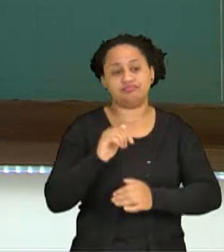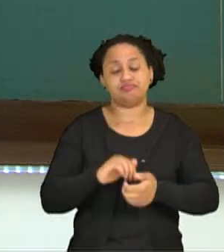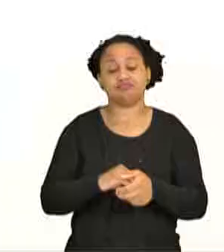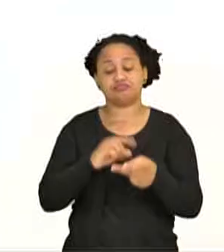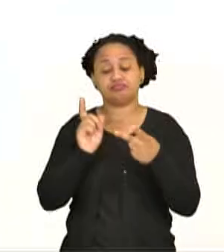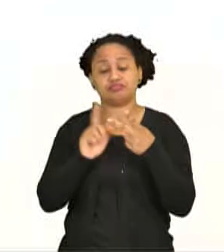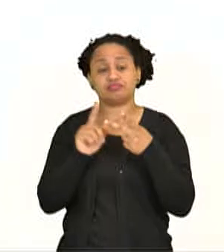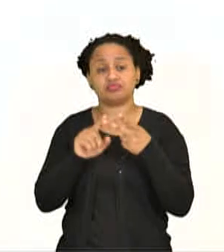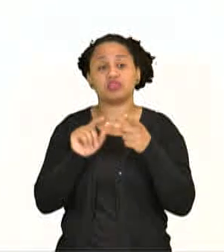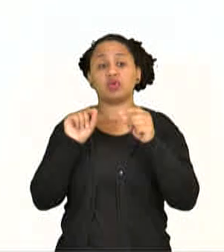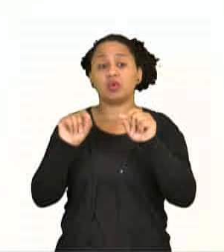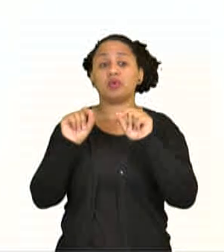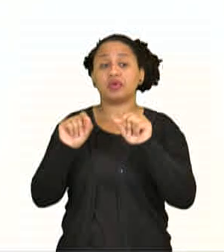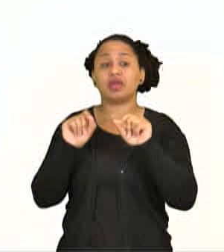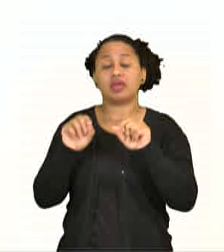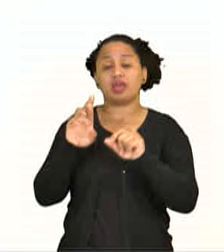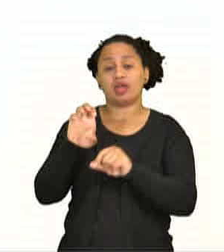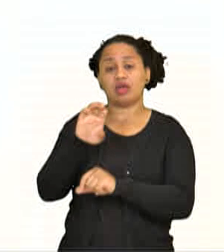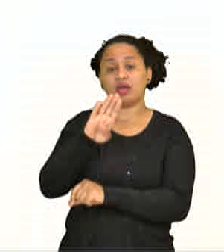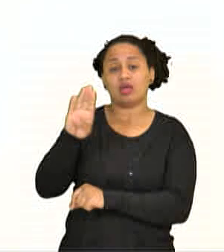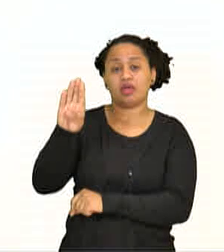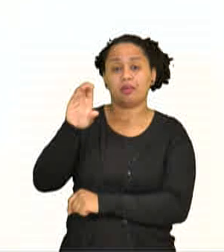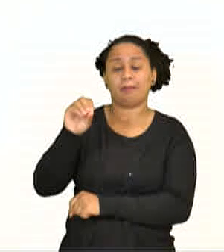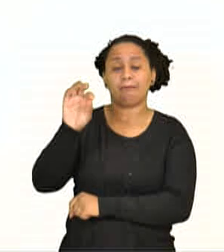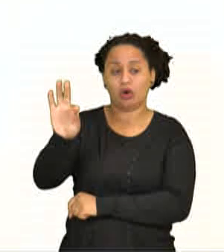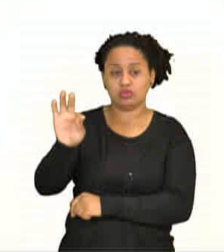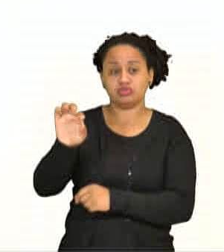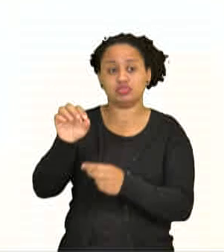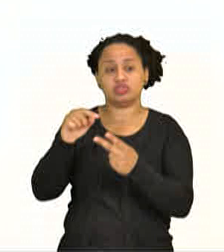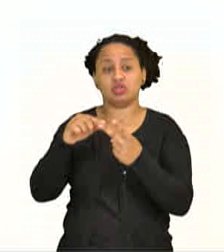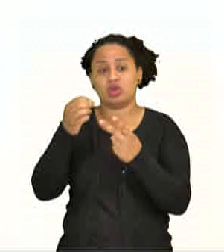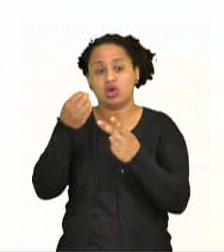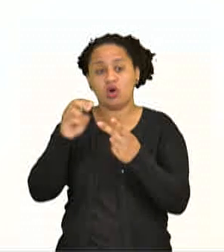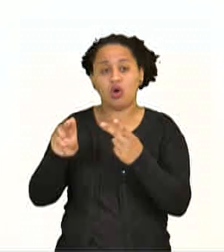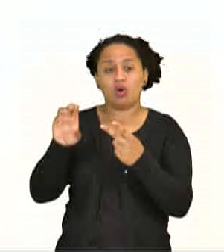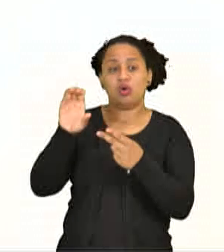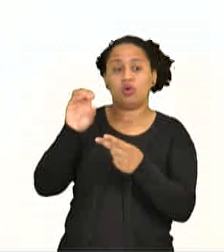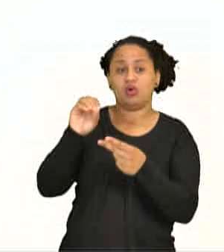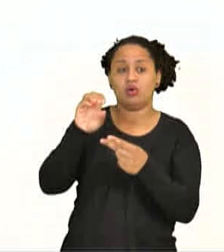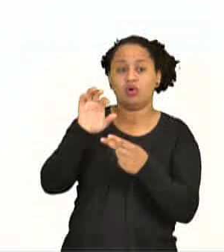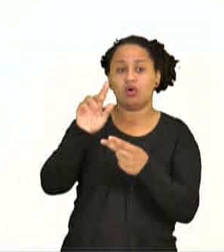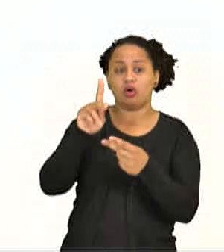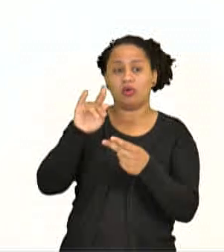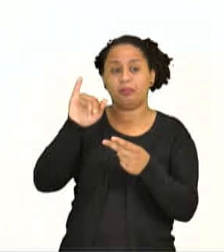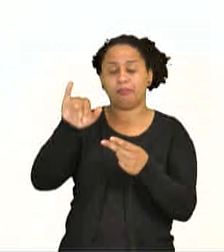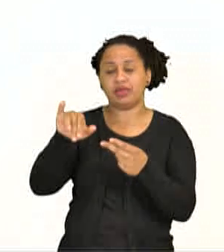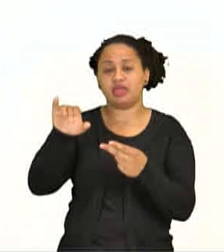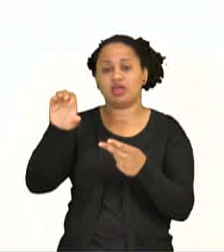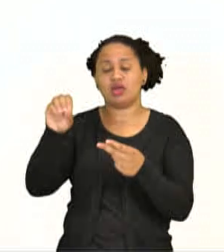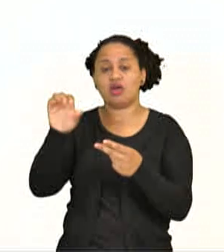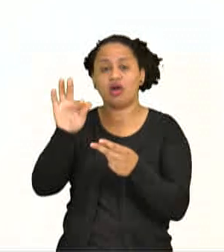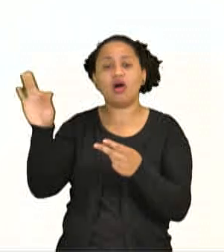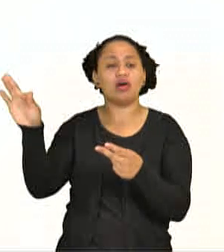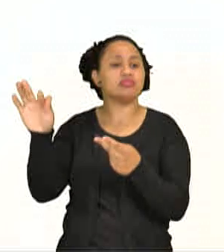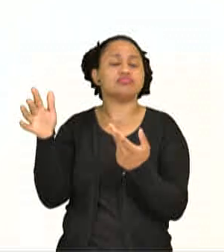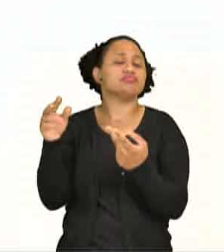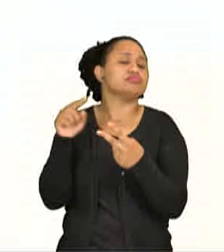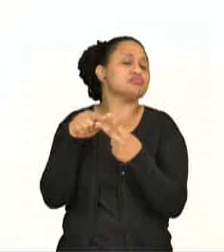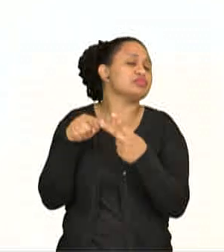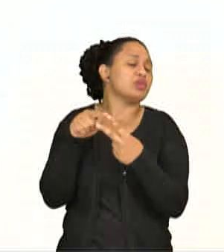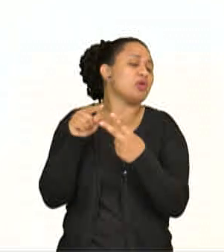será que é, né? Aqui, a questão, mais que verão, Sandra faz a irmã de Danny, que também é vigarista. Então, será